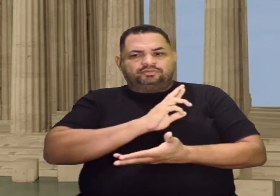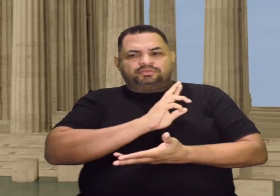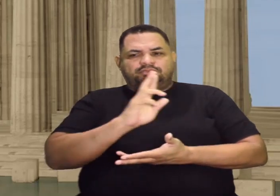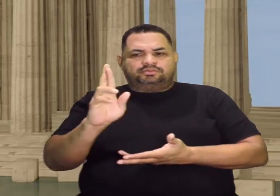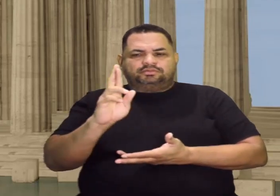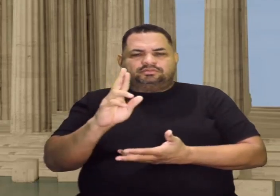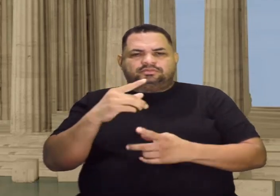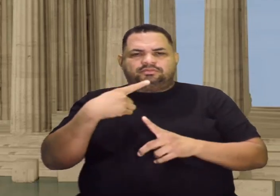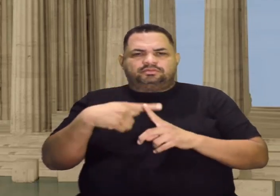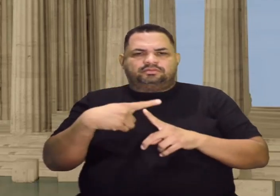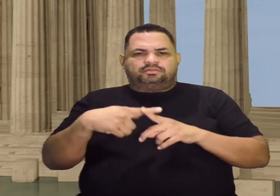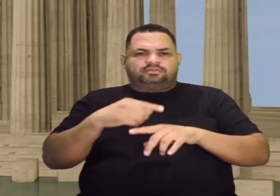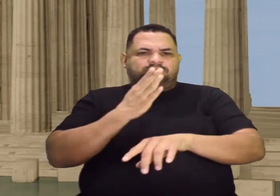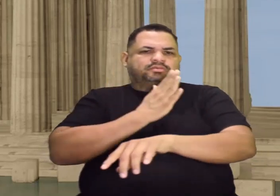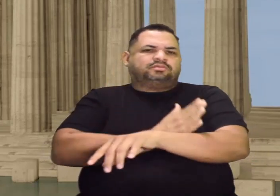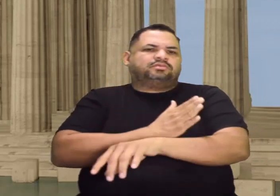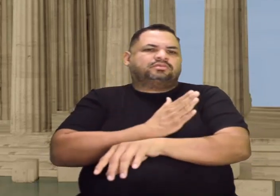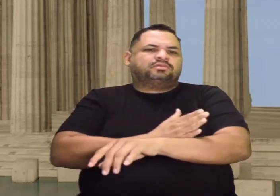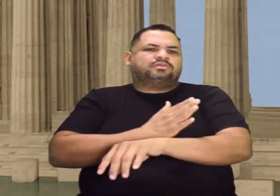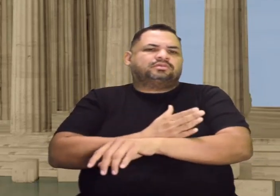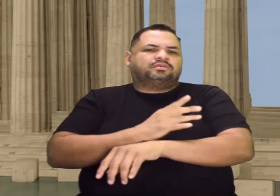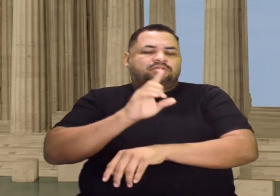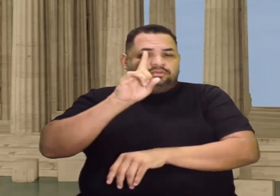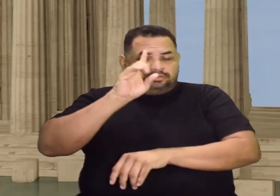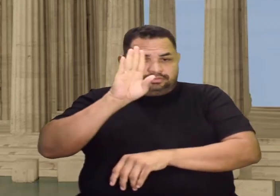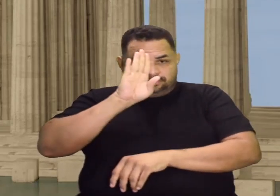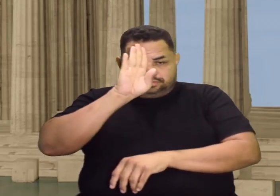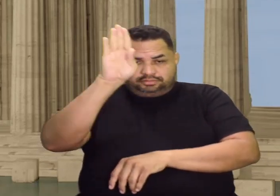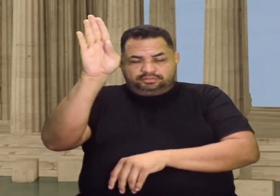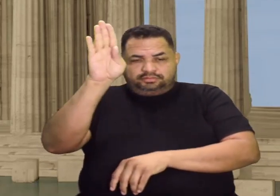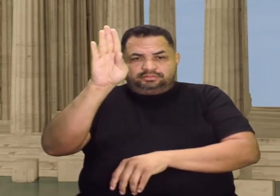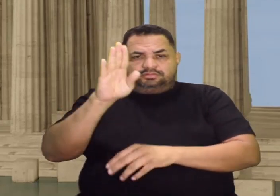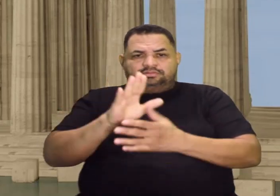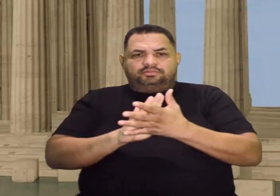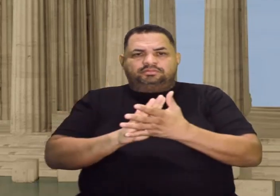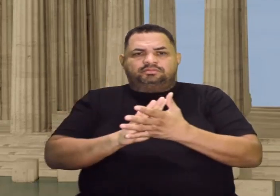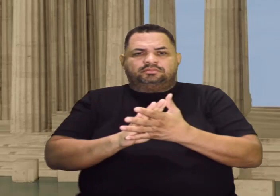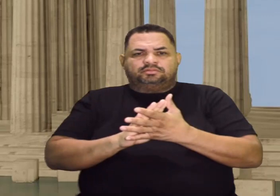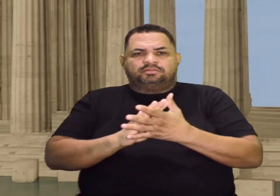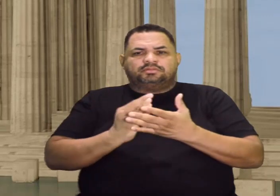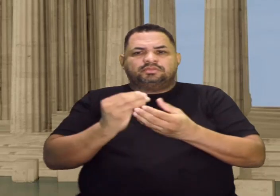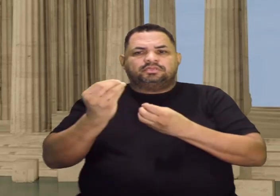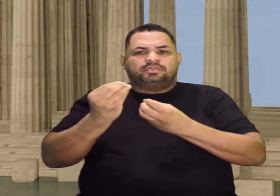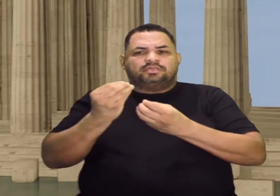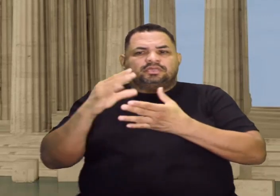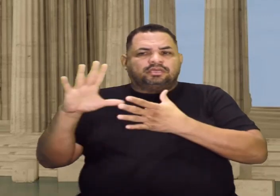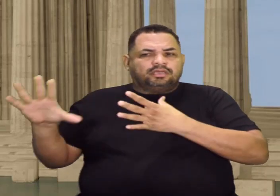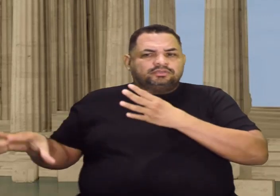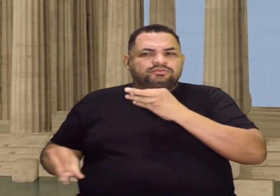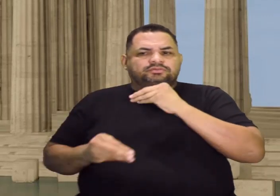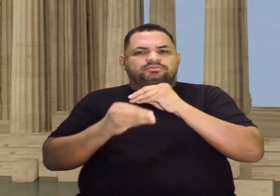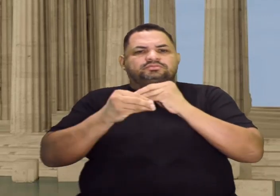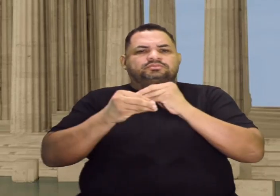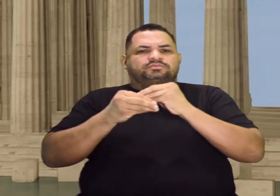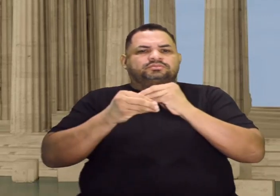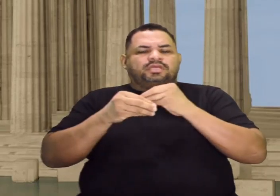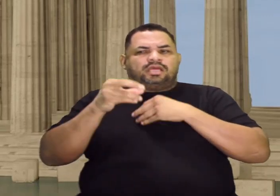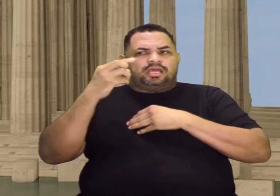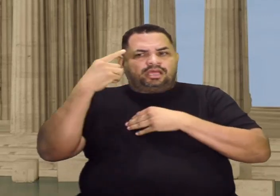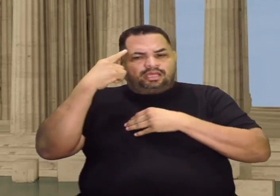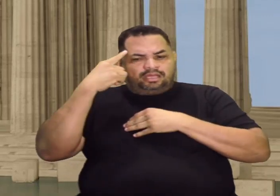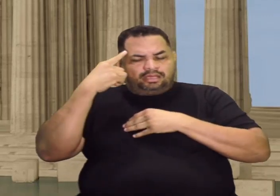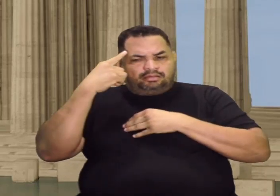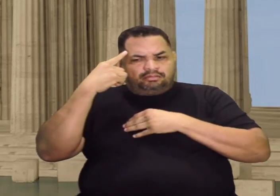religiosidade, porque na Idade Média pairava era esse pensamento, e colocar a razão humana. O ser humano está aqui, ó, a